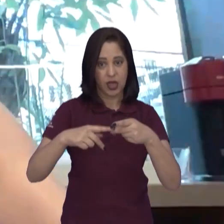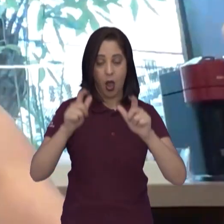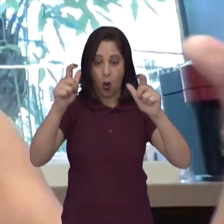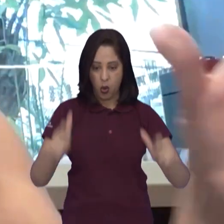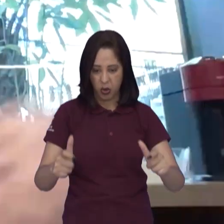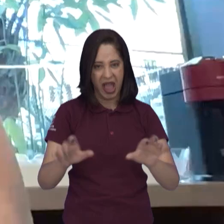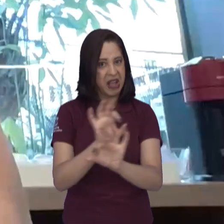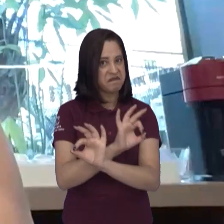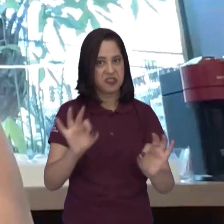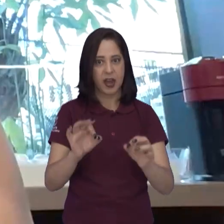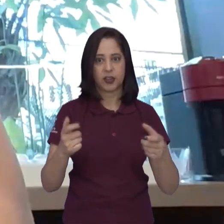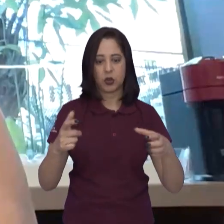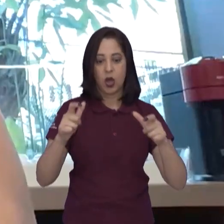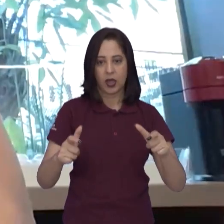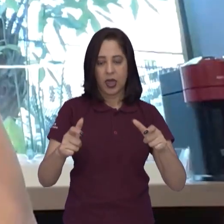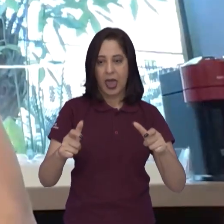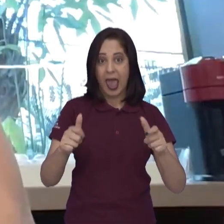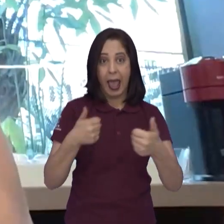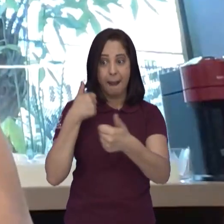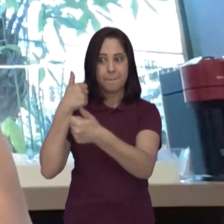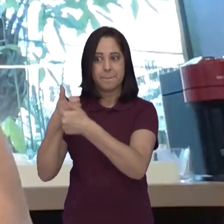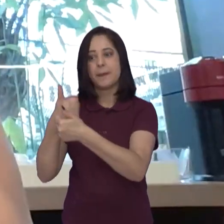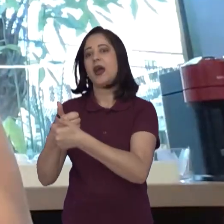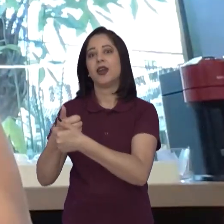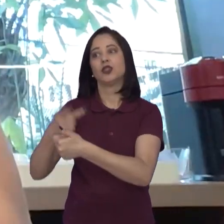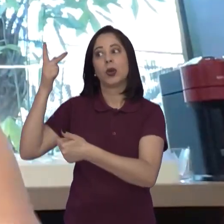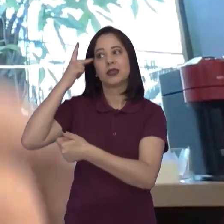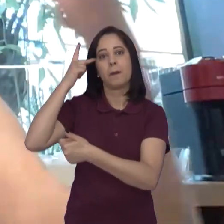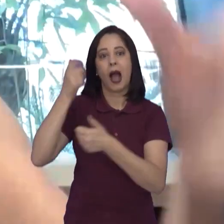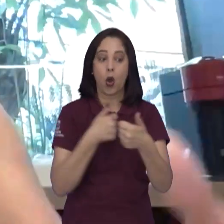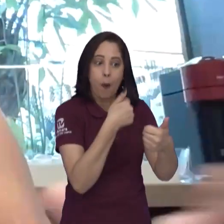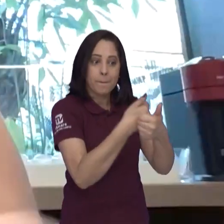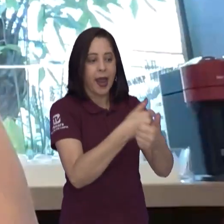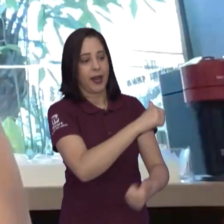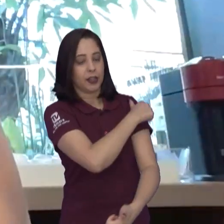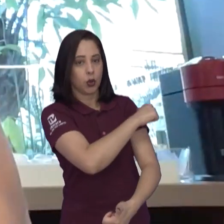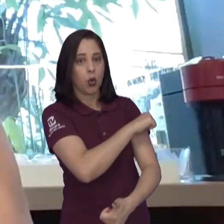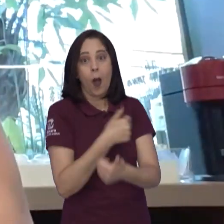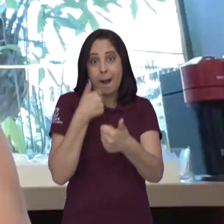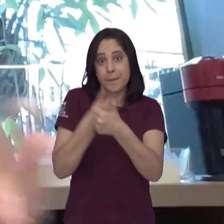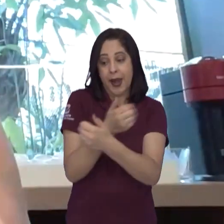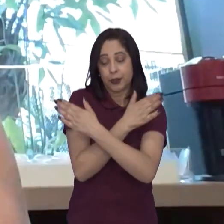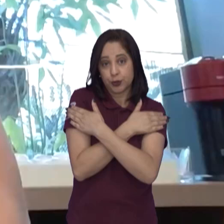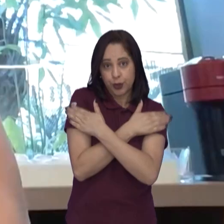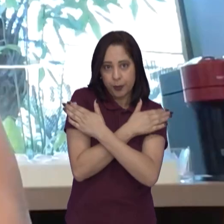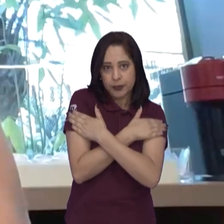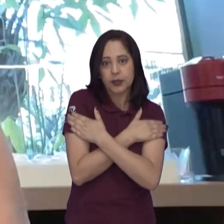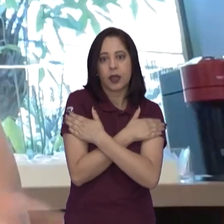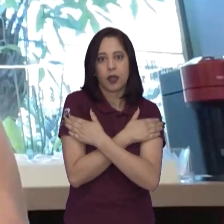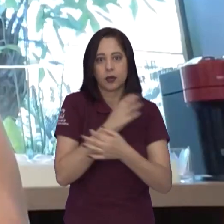ela está 1 hora, né, do litoral, 1 hora da Serra, lá de Campos de Jordão, 1 hora de São Paulo. E aqui eu tenho